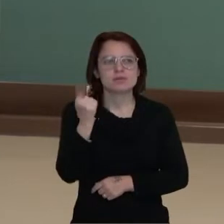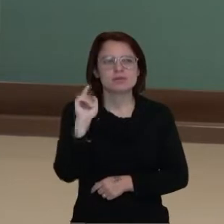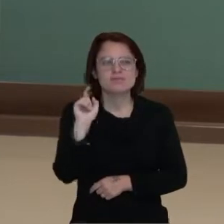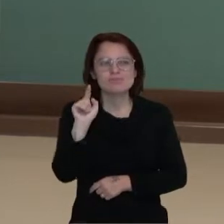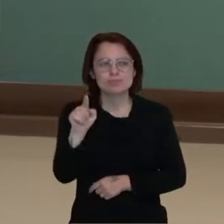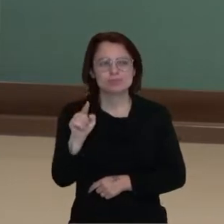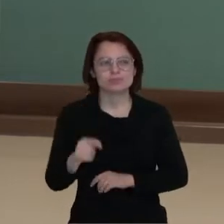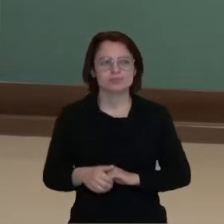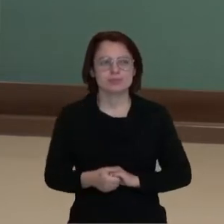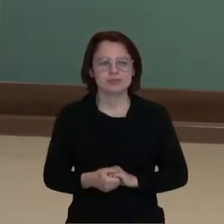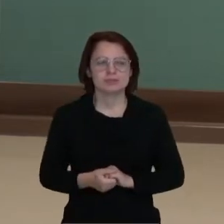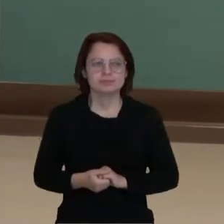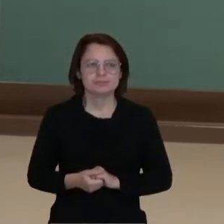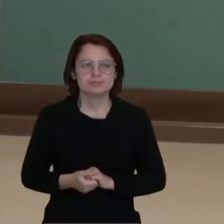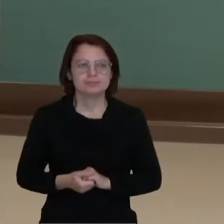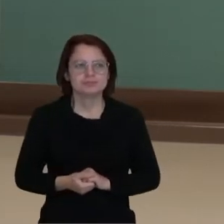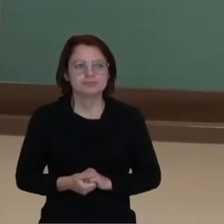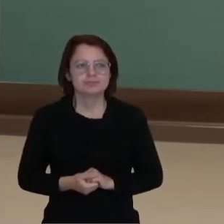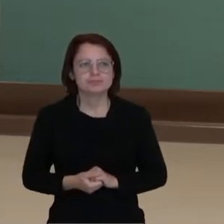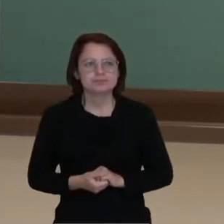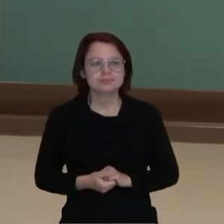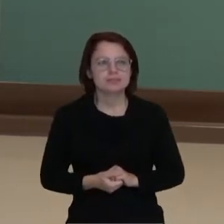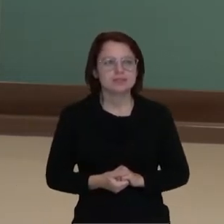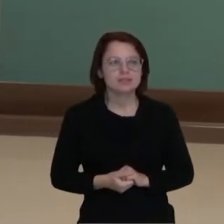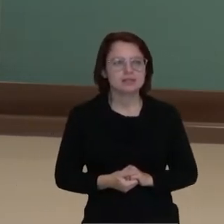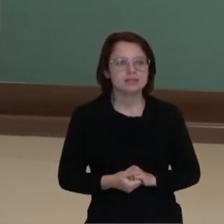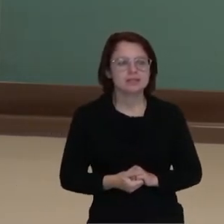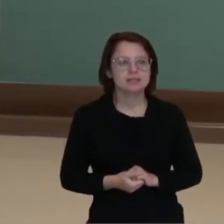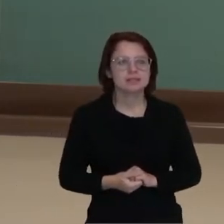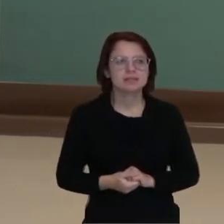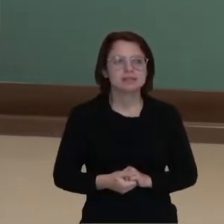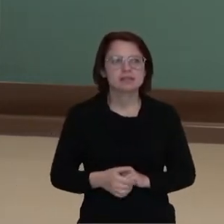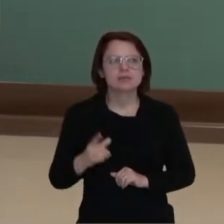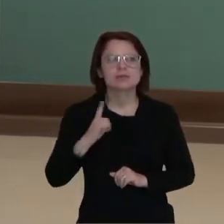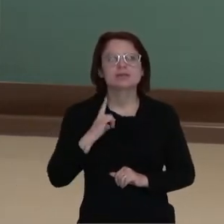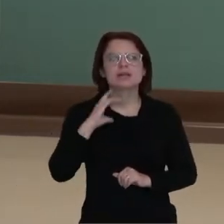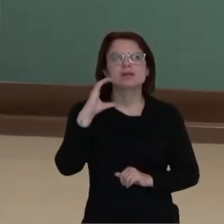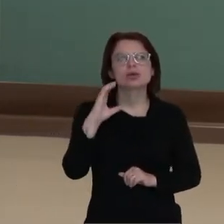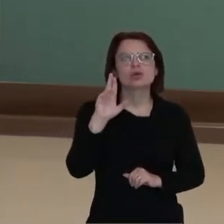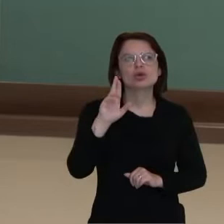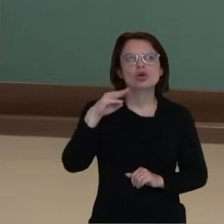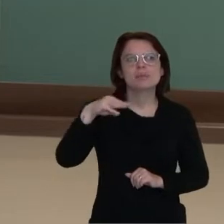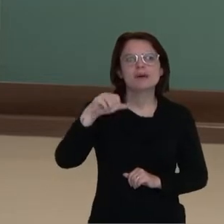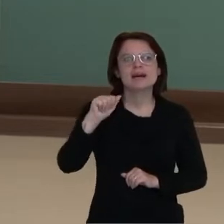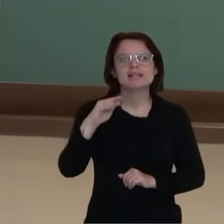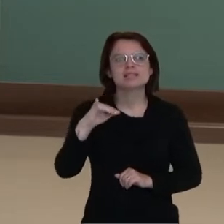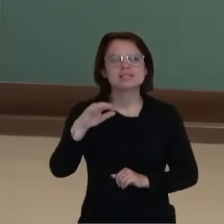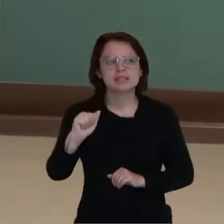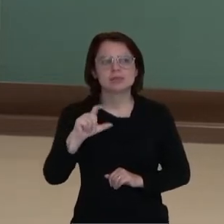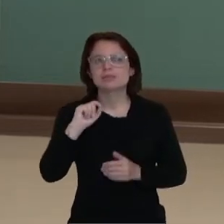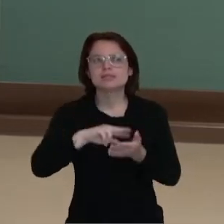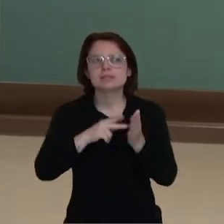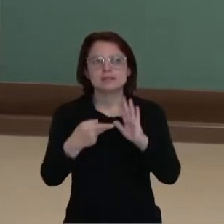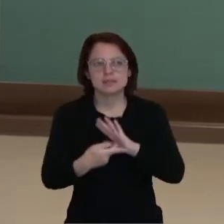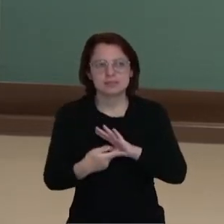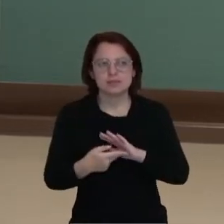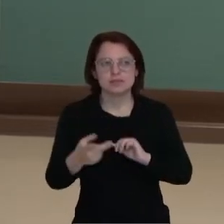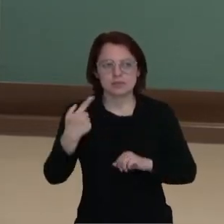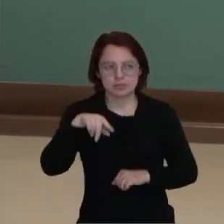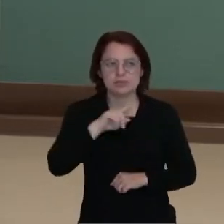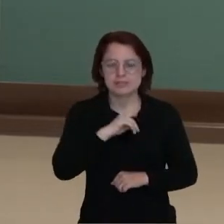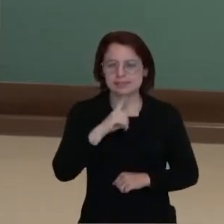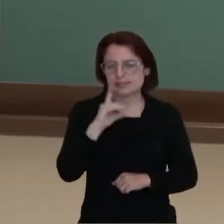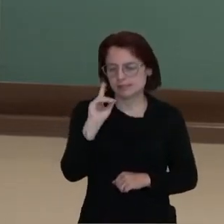consegue se enrolar e caber na célula. Então, o que é cromatina? Cromatina é o seguinte, quando nós temos